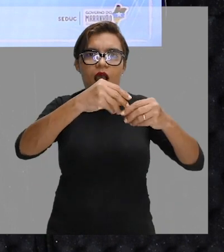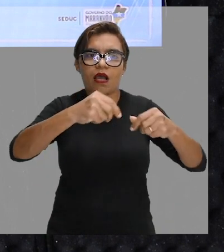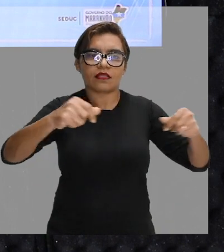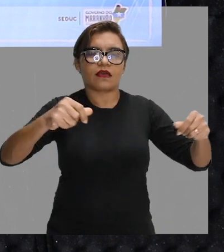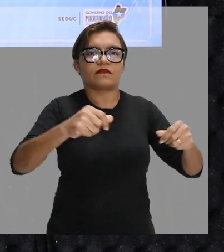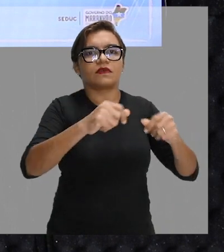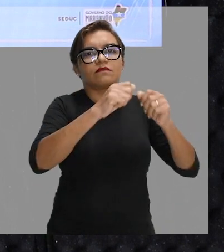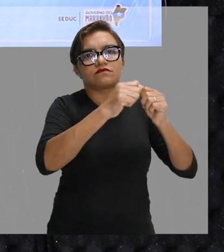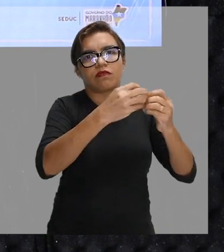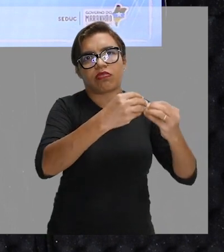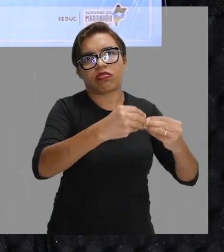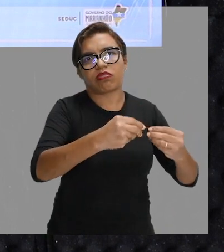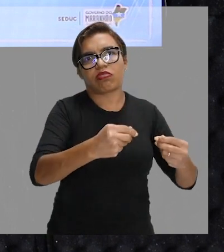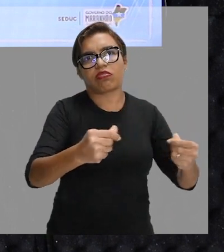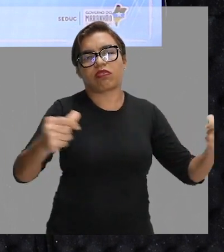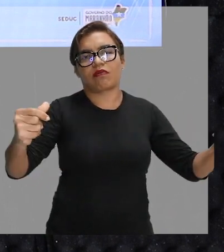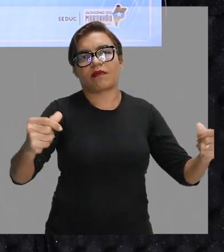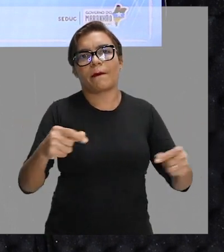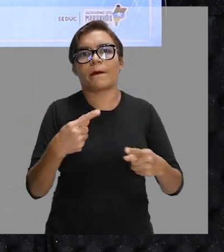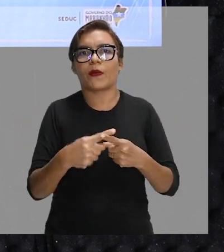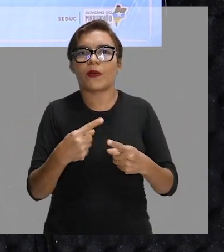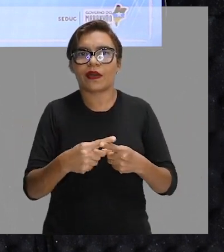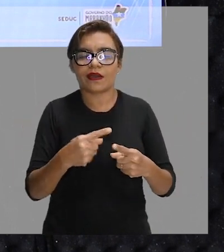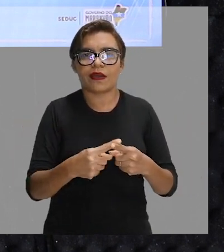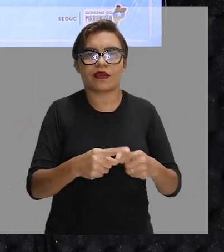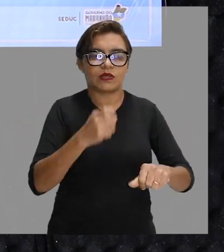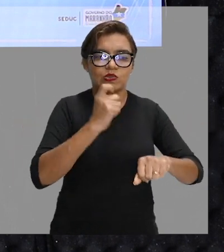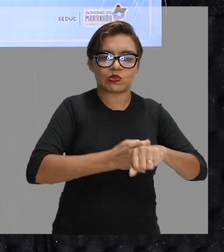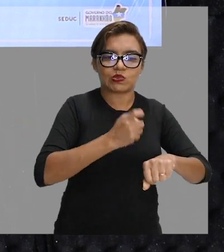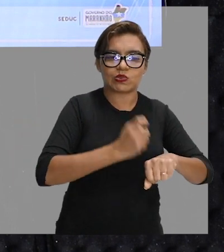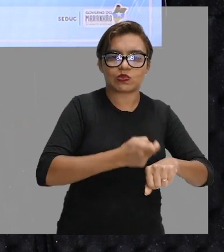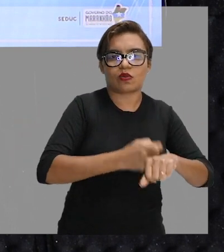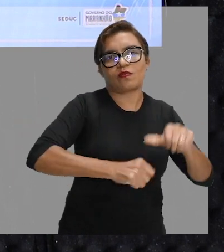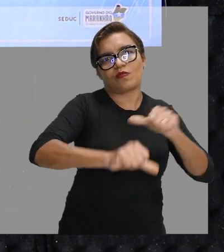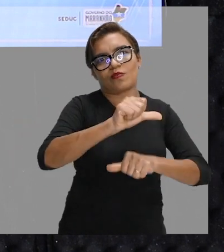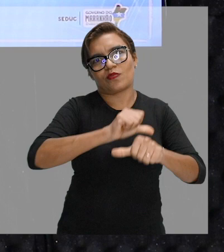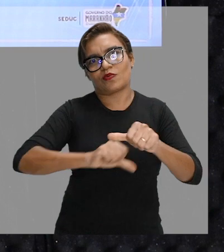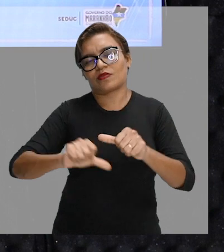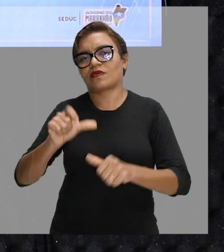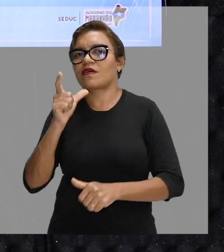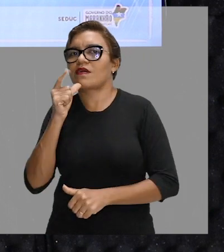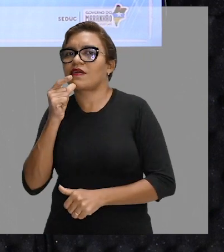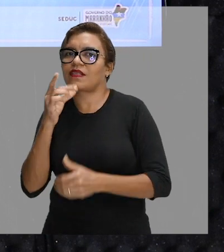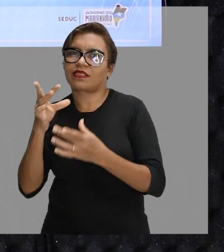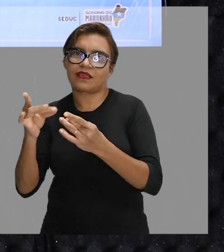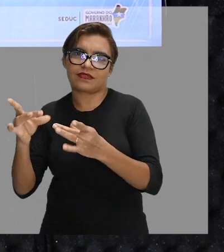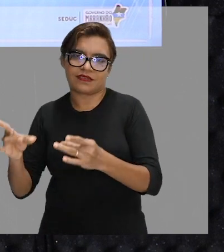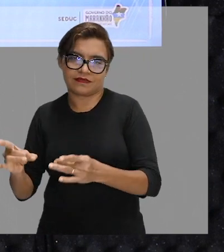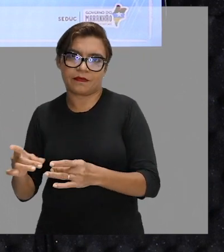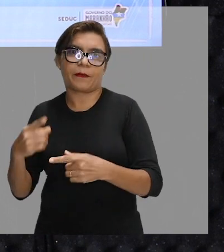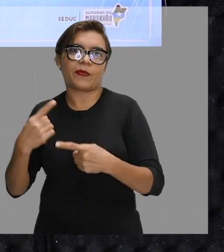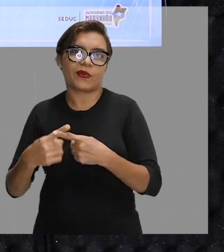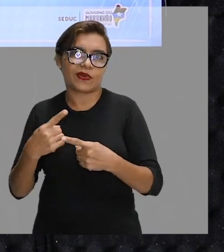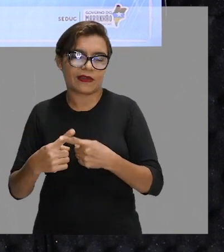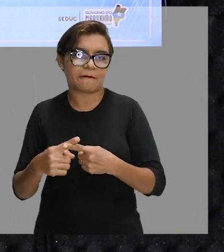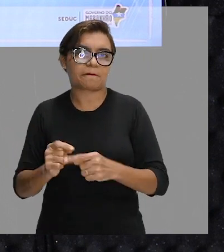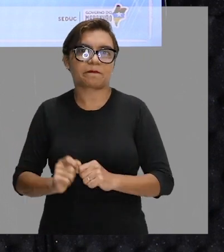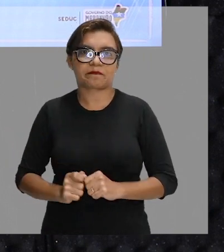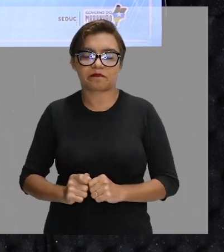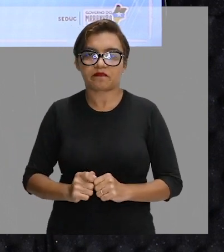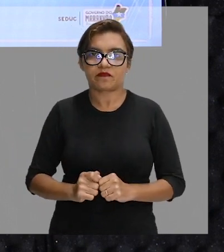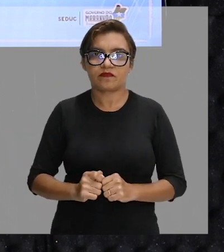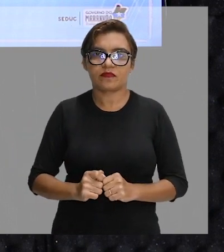vai derreter, ou seja, vou ter a passagem do estado sólido para o estado líquido. Isso se deve a quê? A